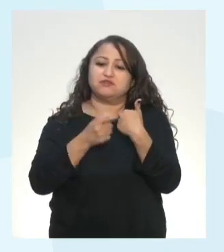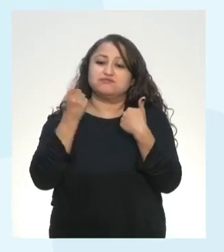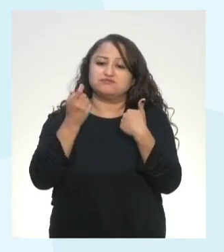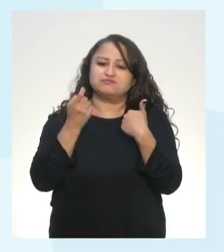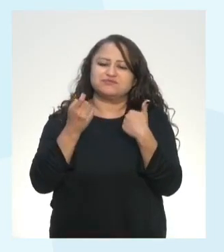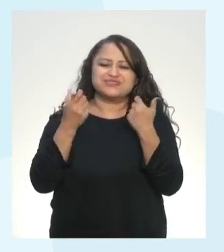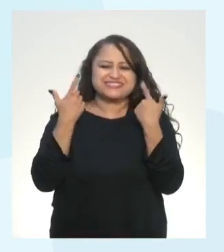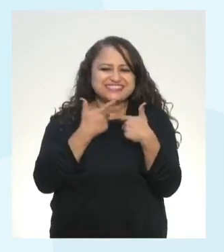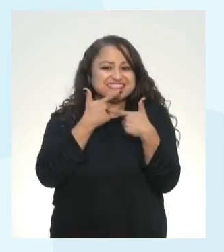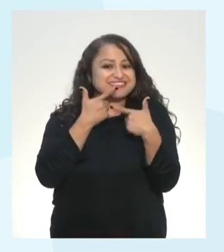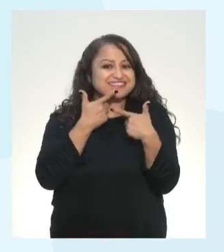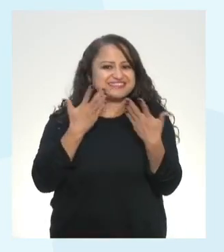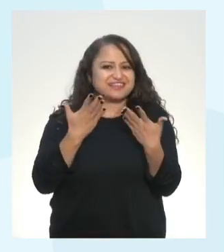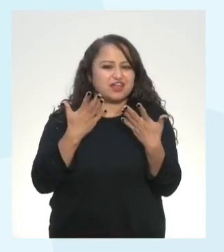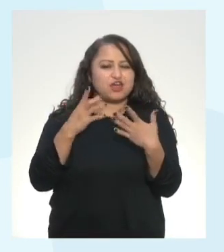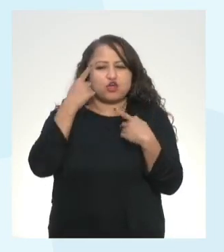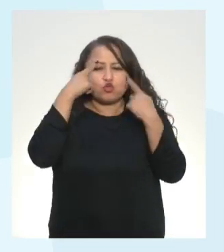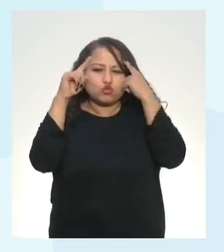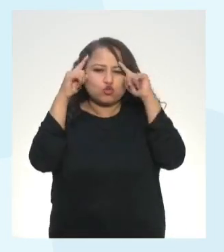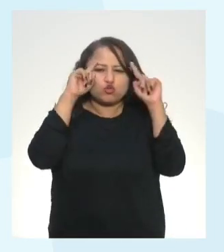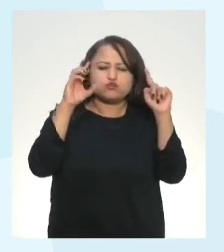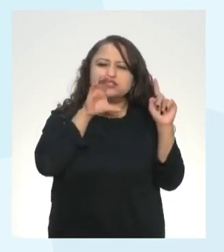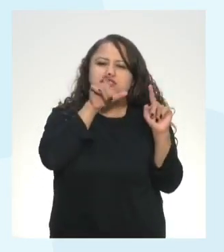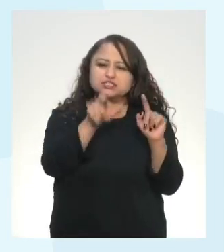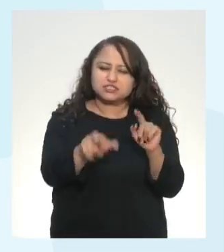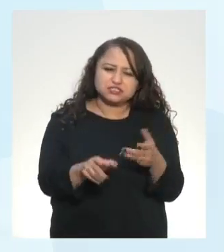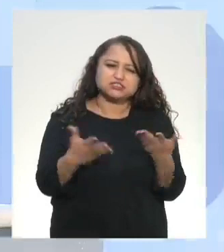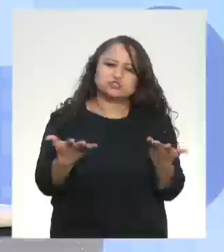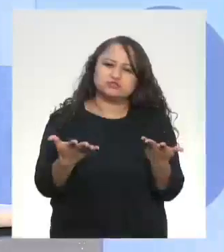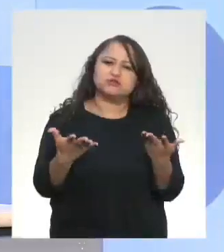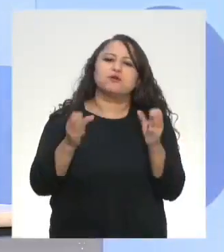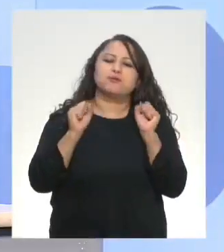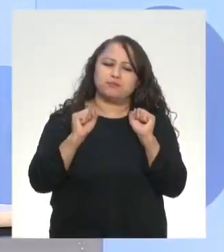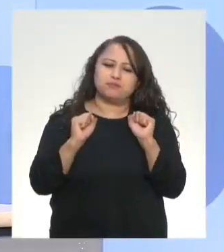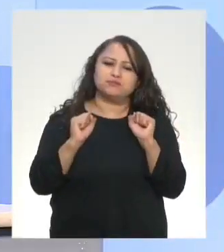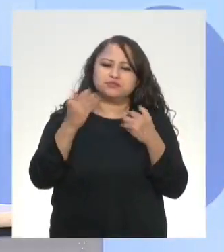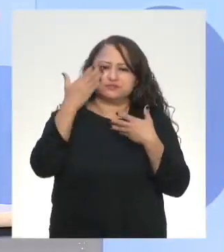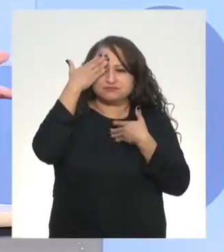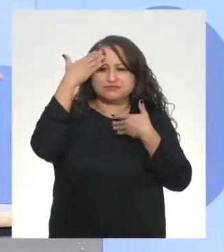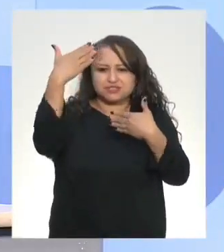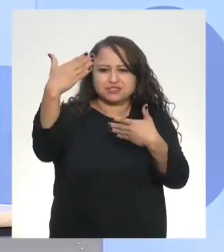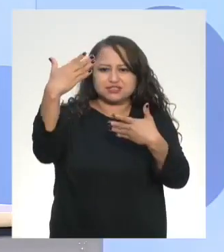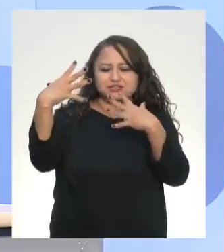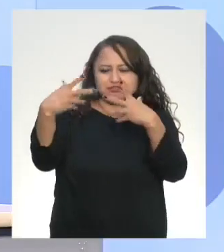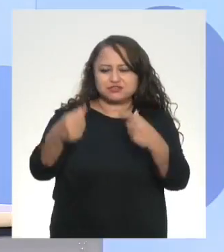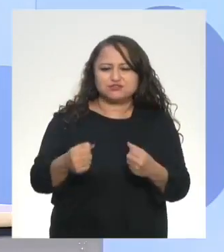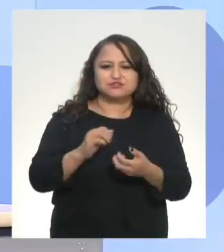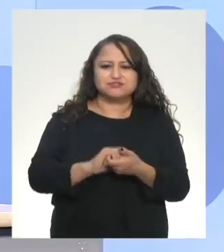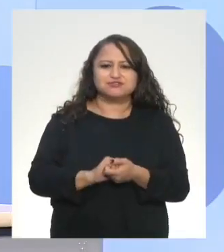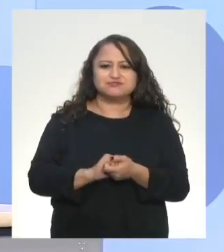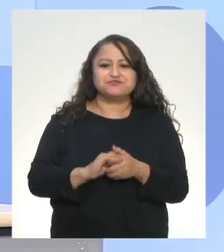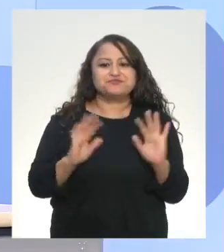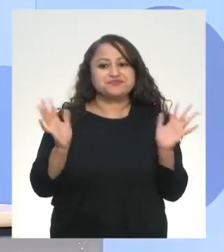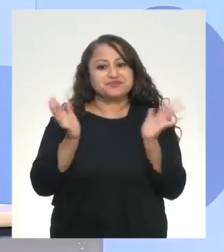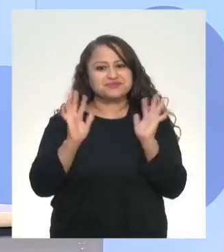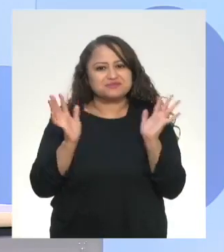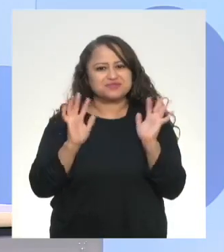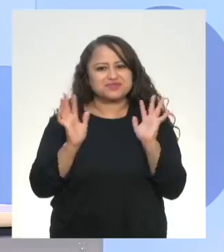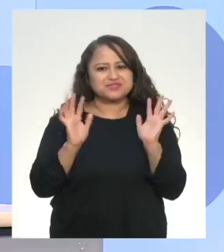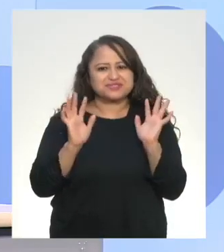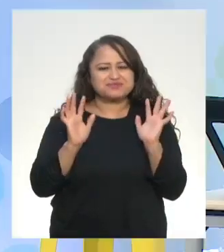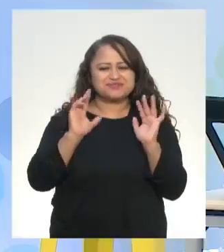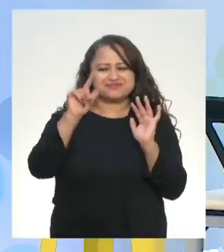da área em relação ao lado, ela é o quadrado, porque 2 ao quadrado é igual